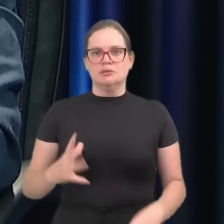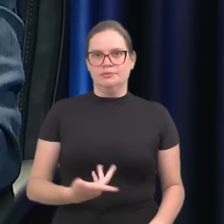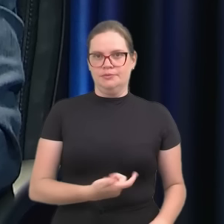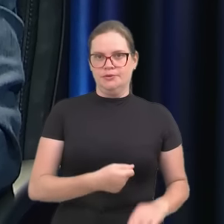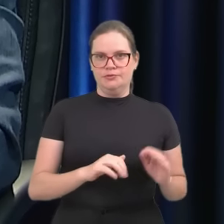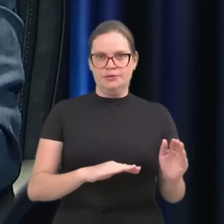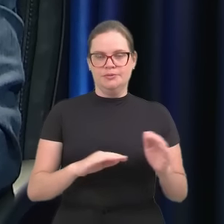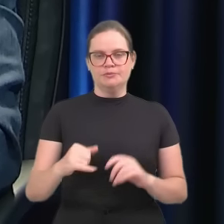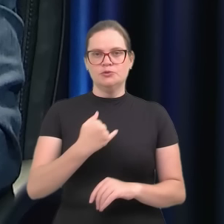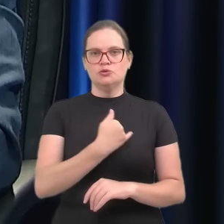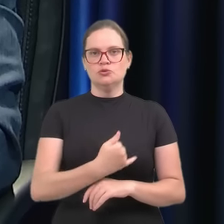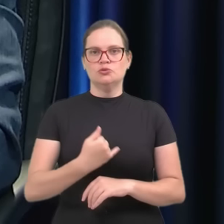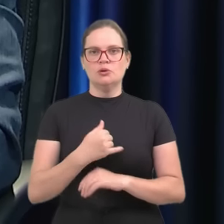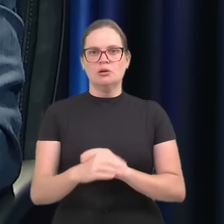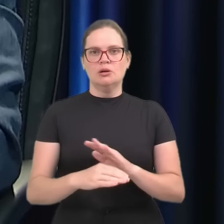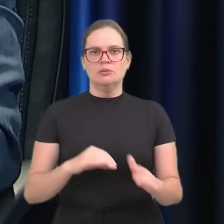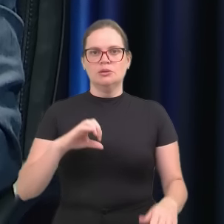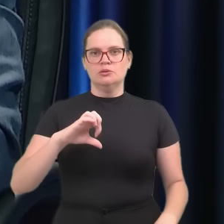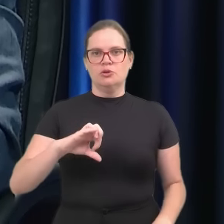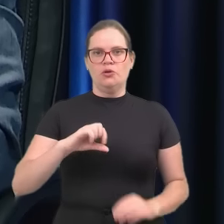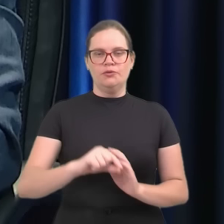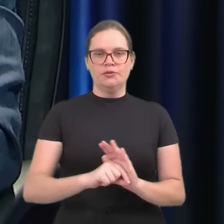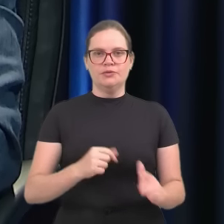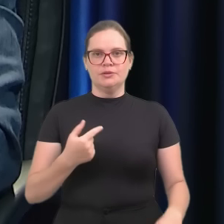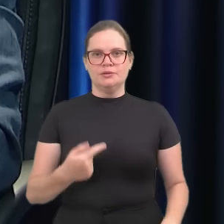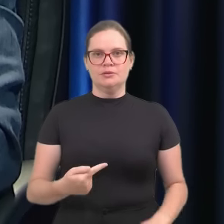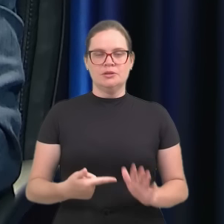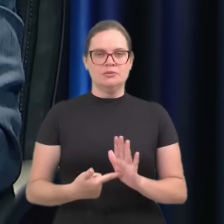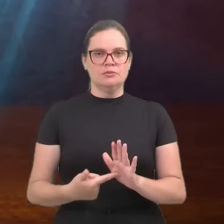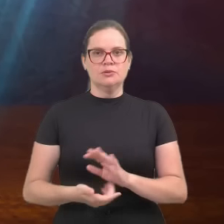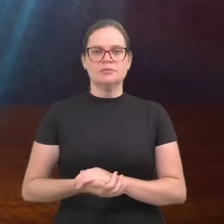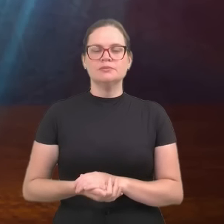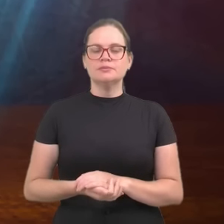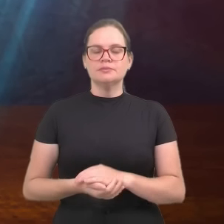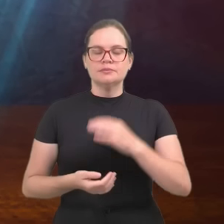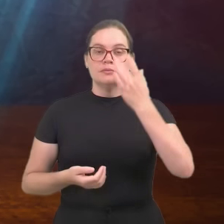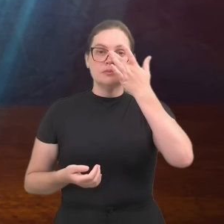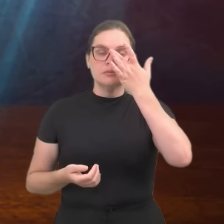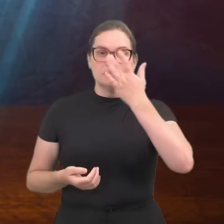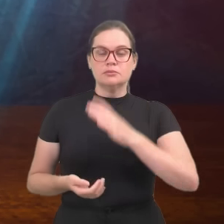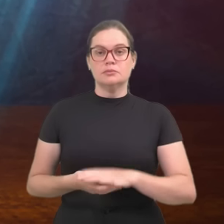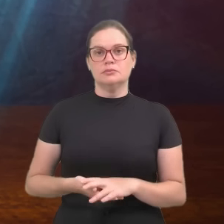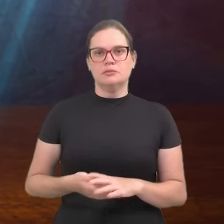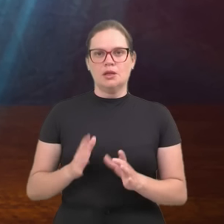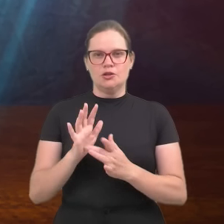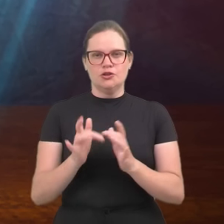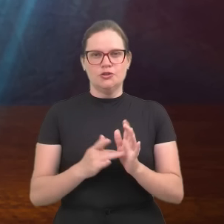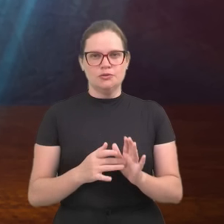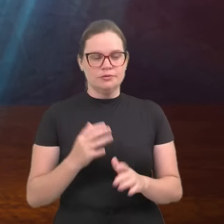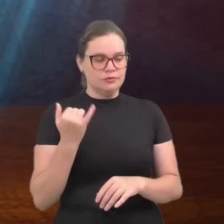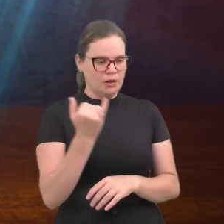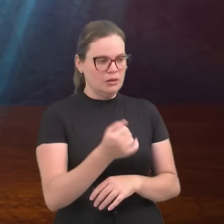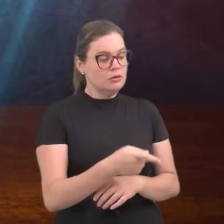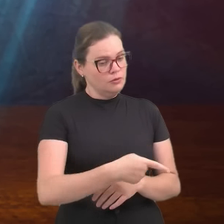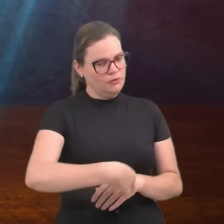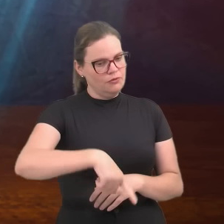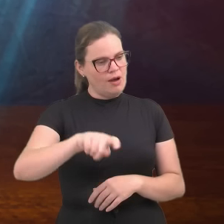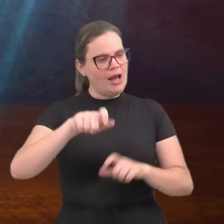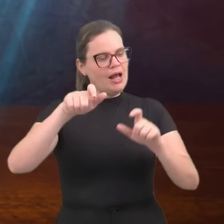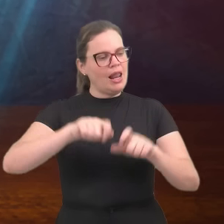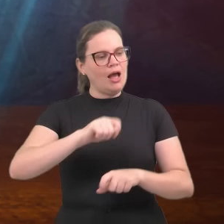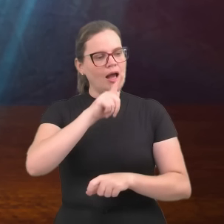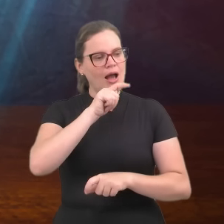João 9, versículo 7 diz assim, e disse-lhe, vai, lava-te no tanque